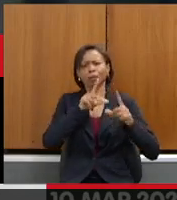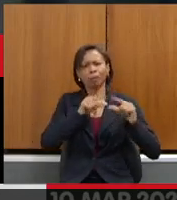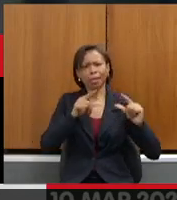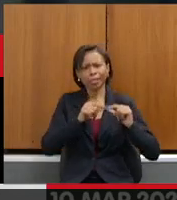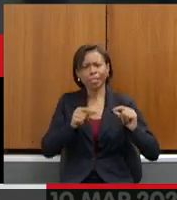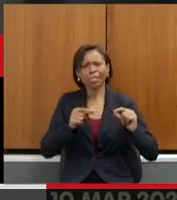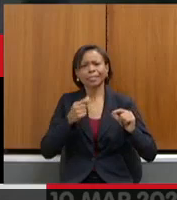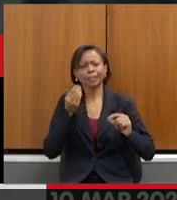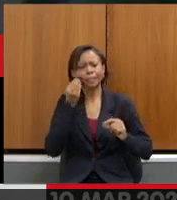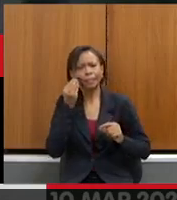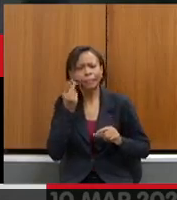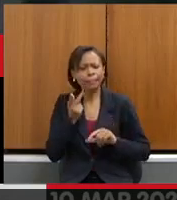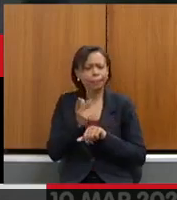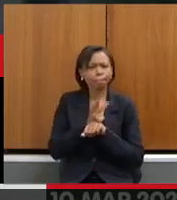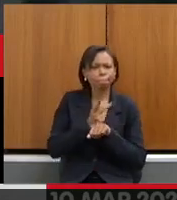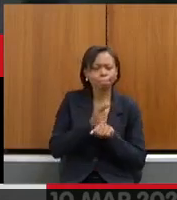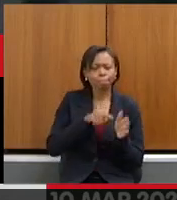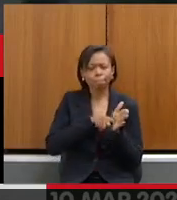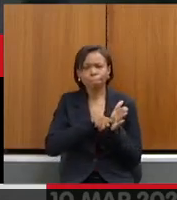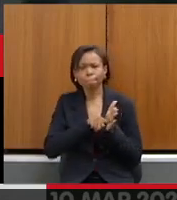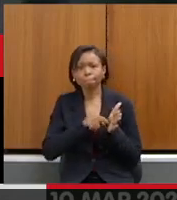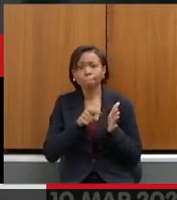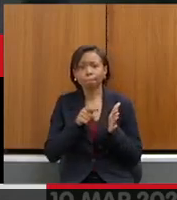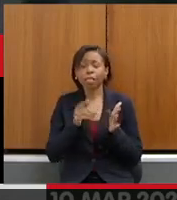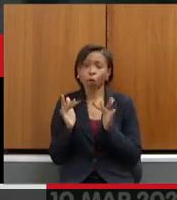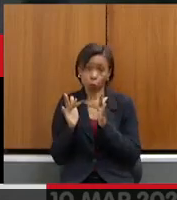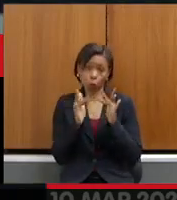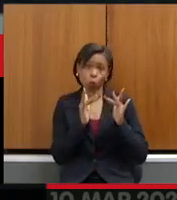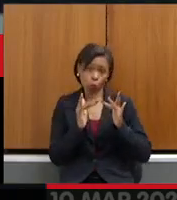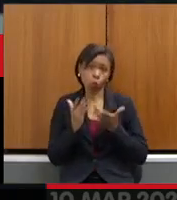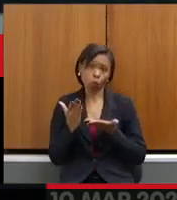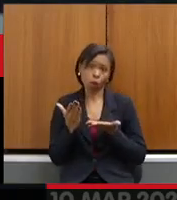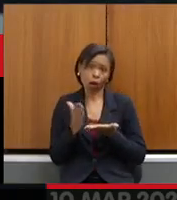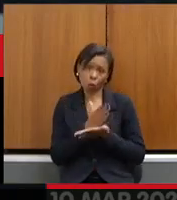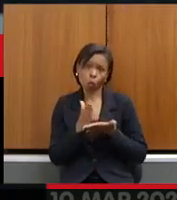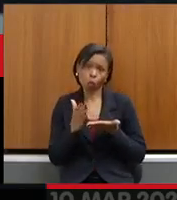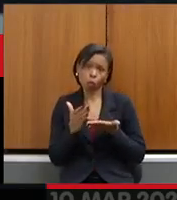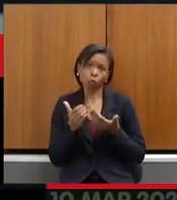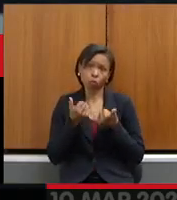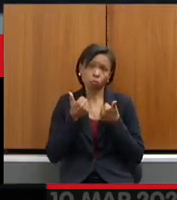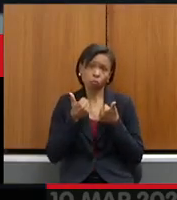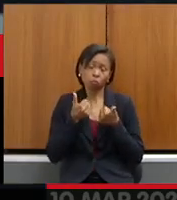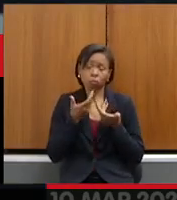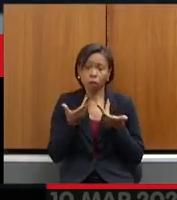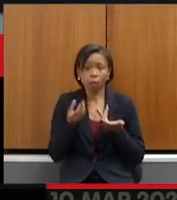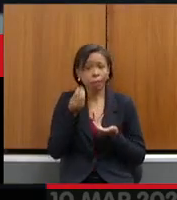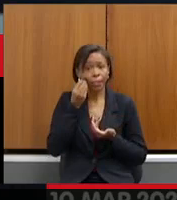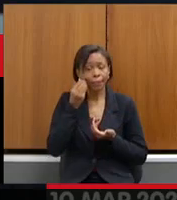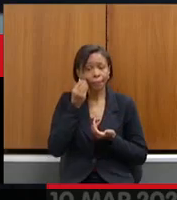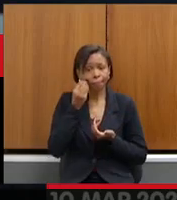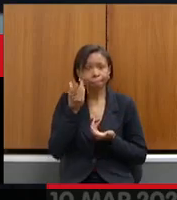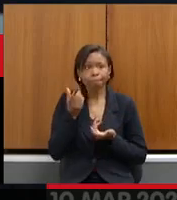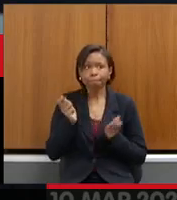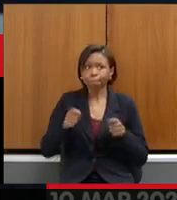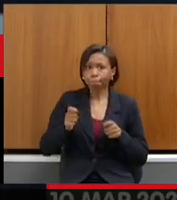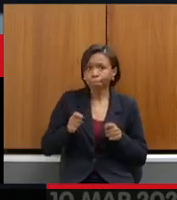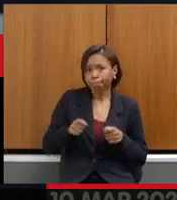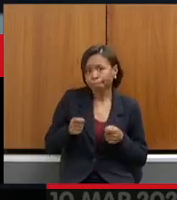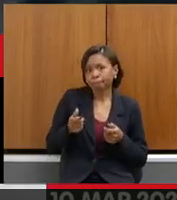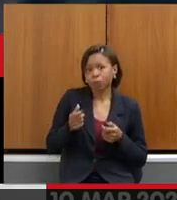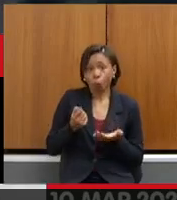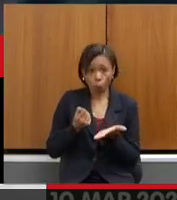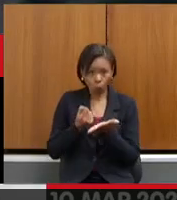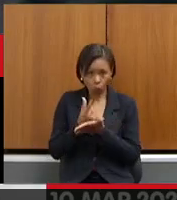contatos somente que estão começando a ser contato mais pro fixos com o objetivo de nós termos isso seus nós podemos efetivamente